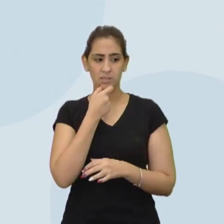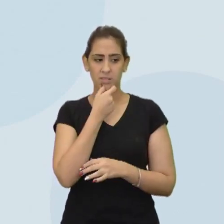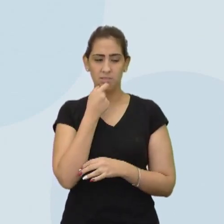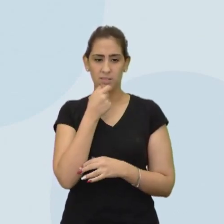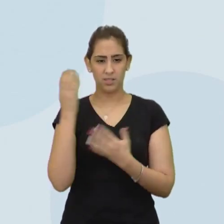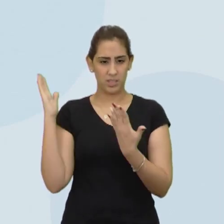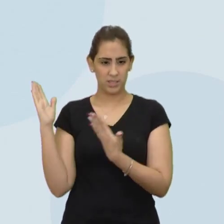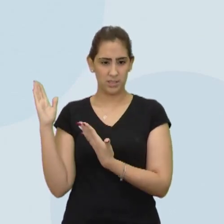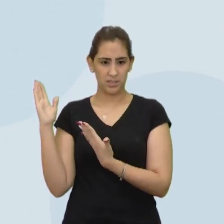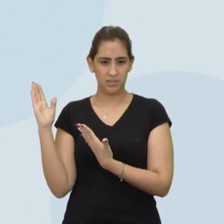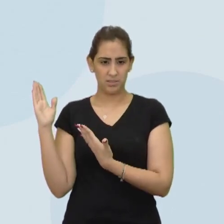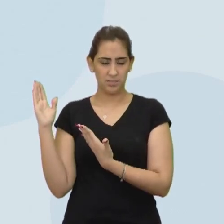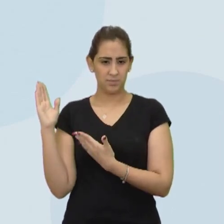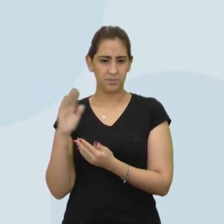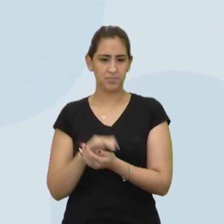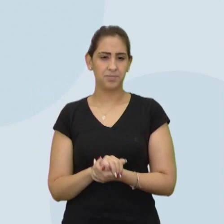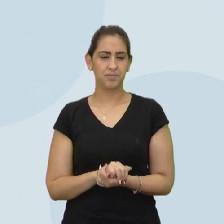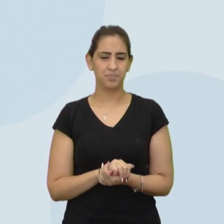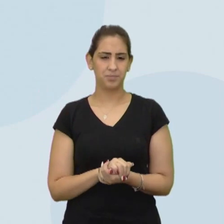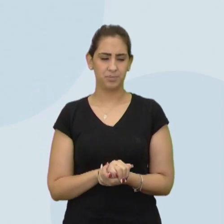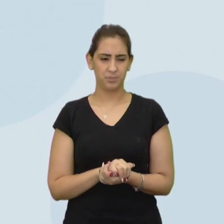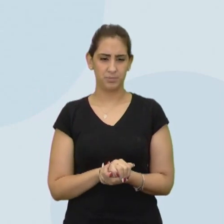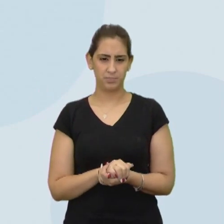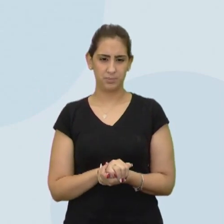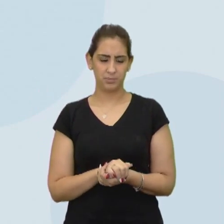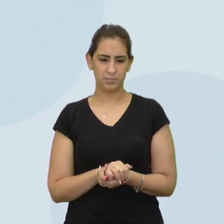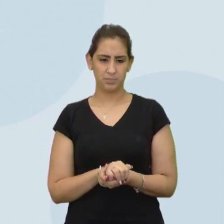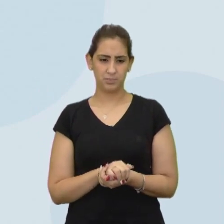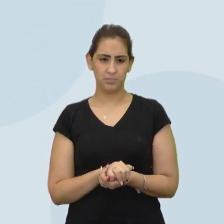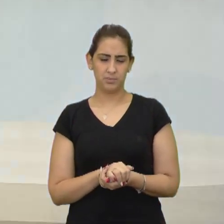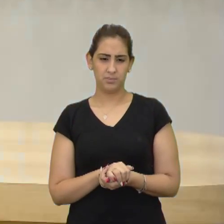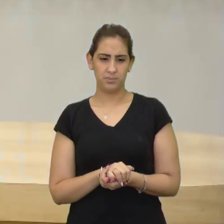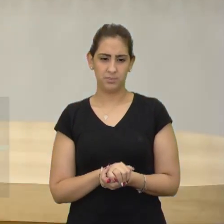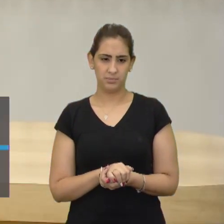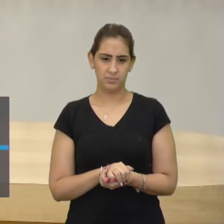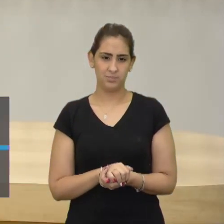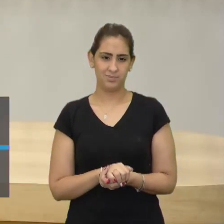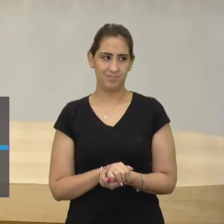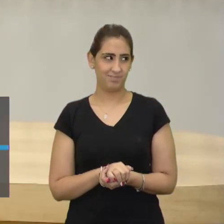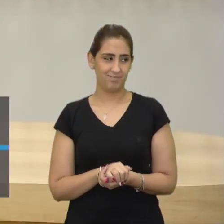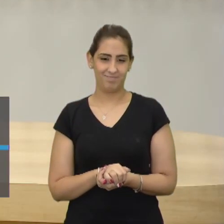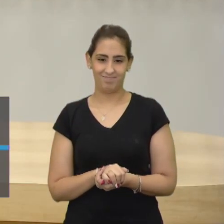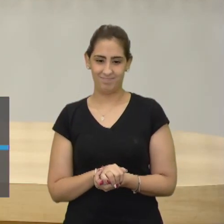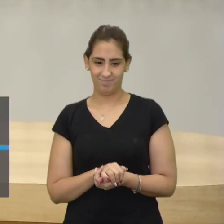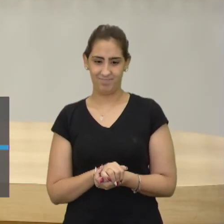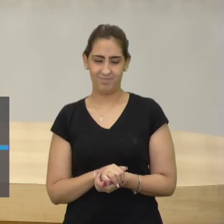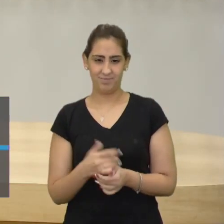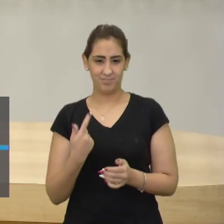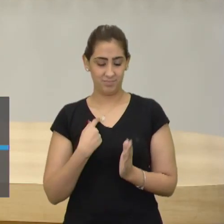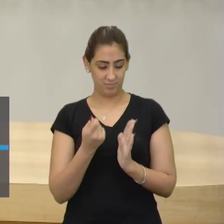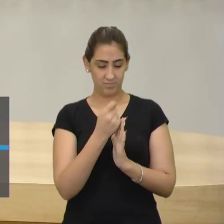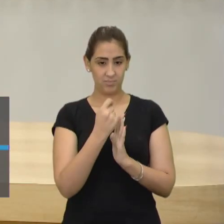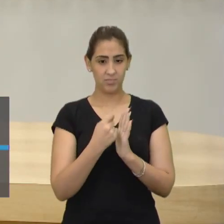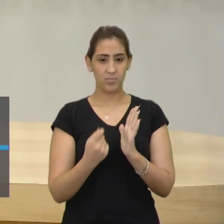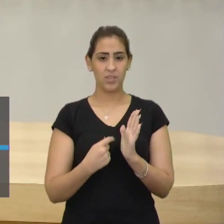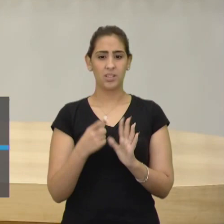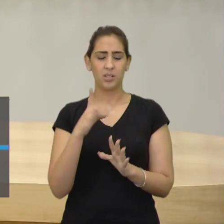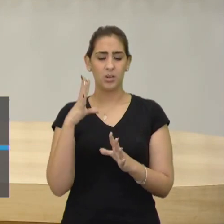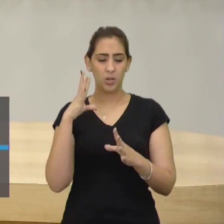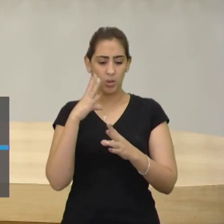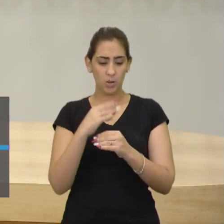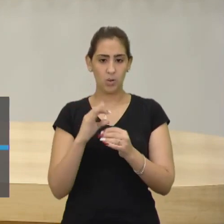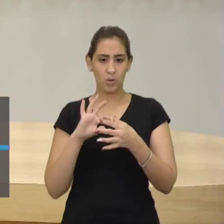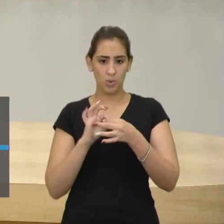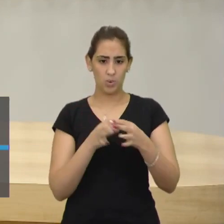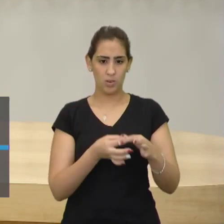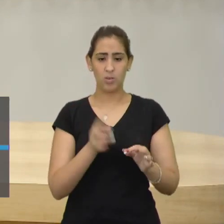about the ontological problem is its simplicity. Eu reescrevi. O conteúdo é